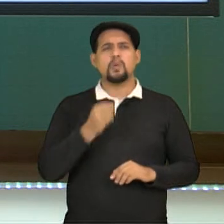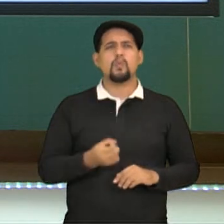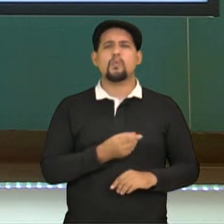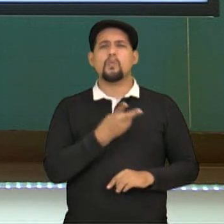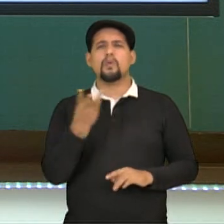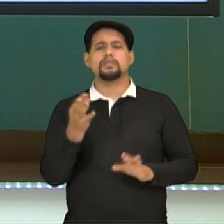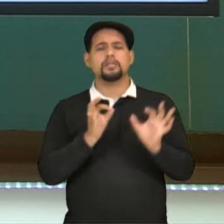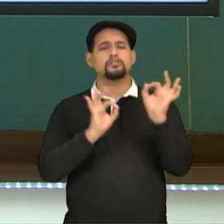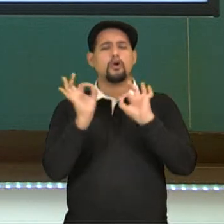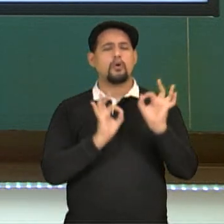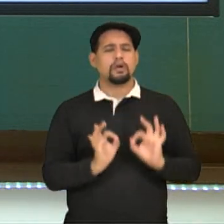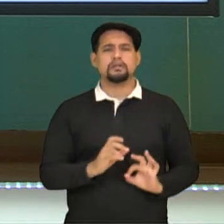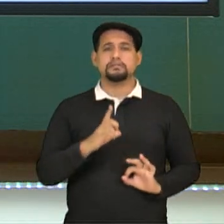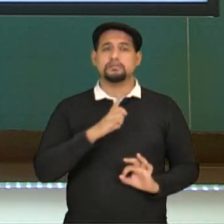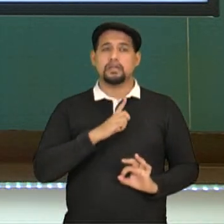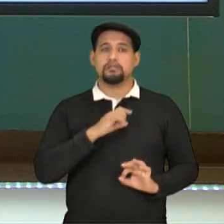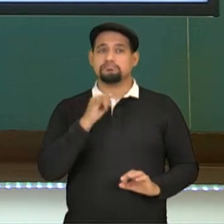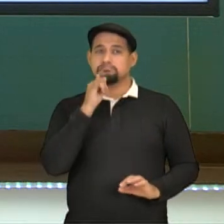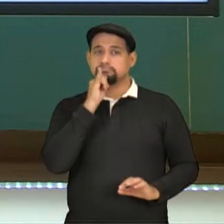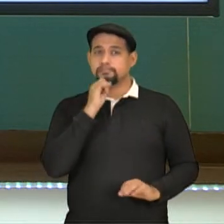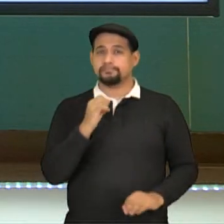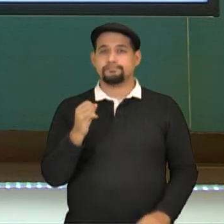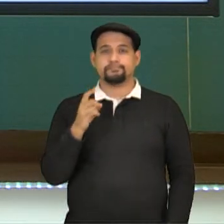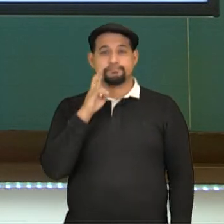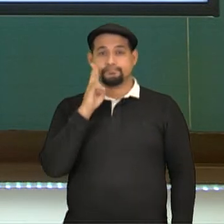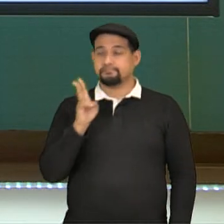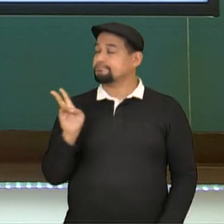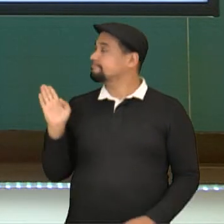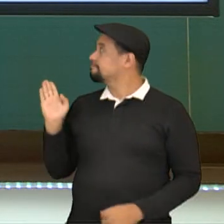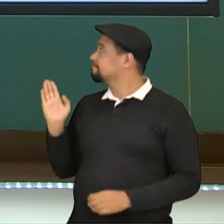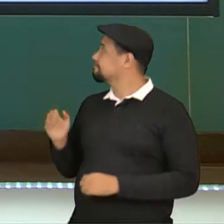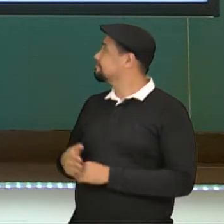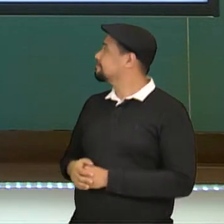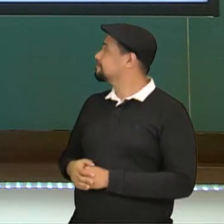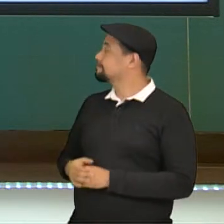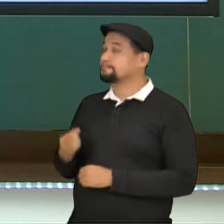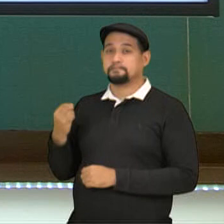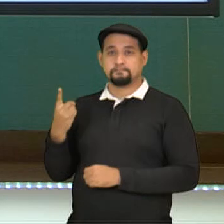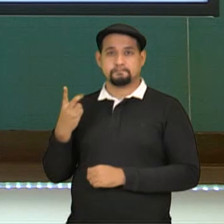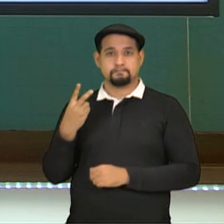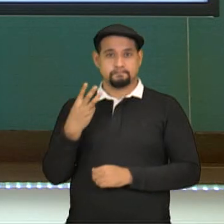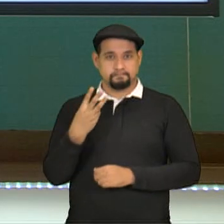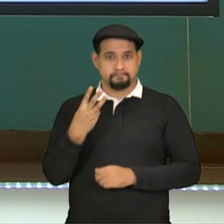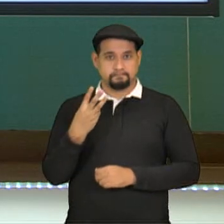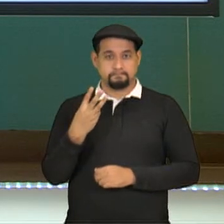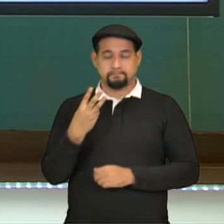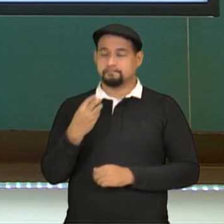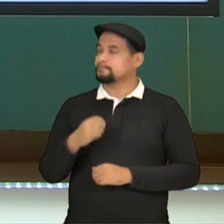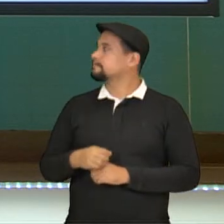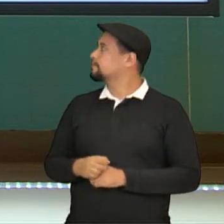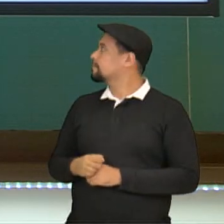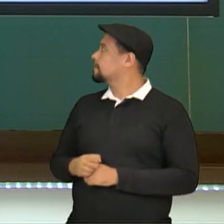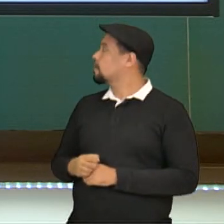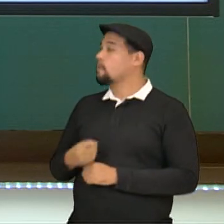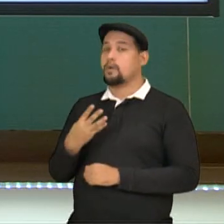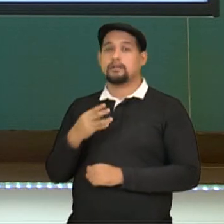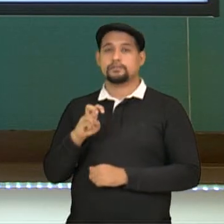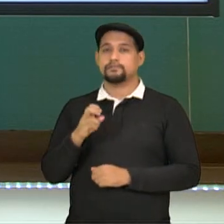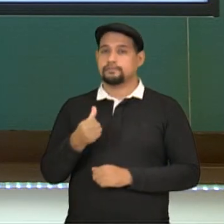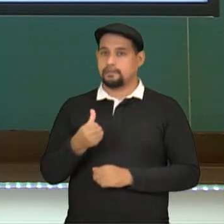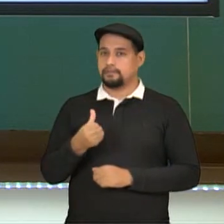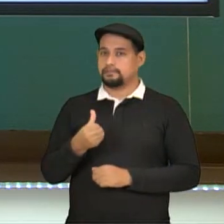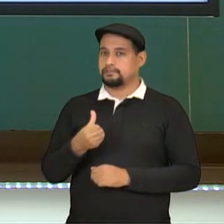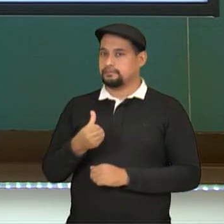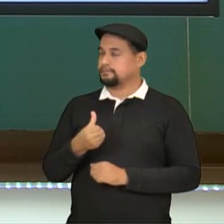quantas ordens. Então, é só eu contar, ó. 1, 2, 3, fazendo parte das unidades simples. 4, 5, 6,